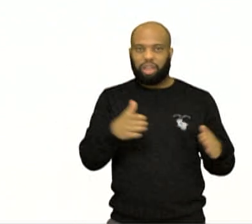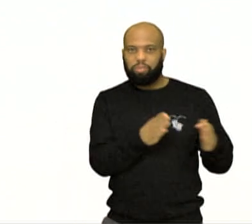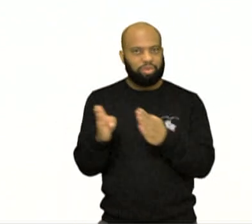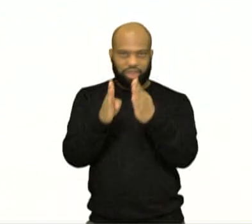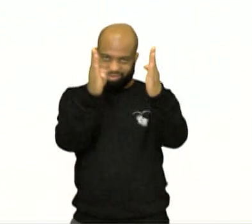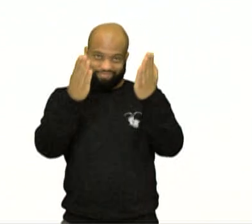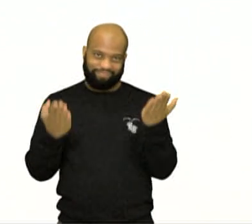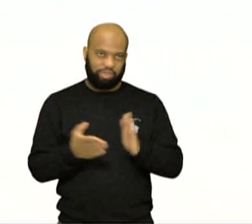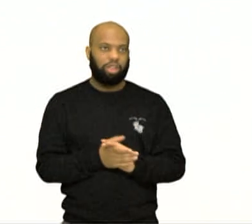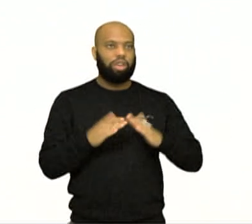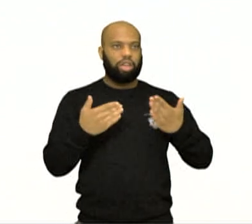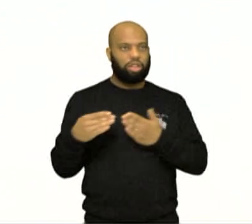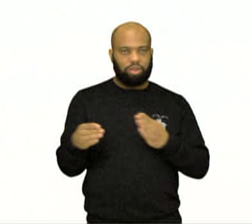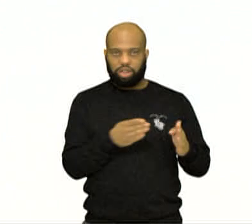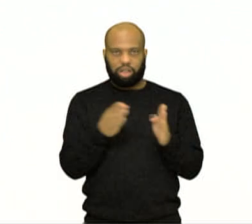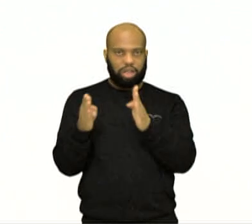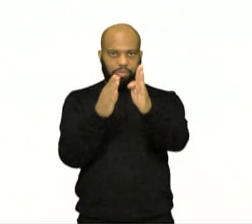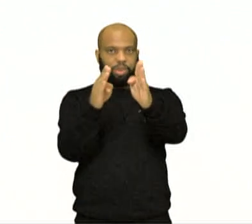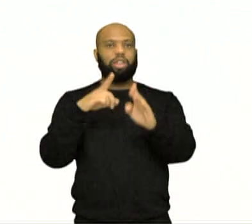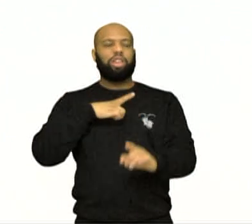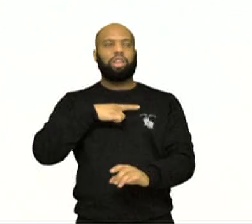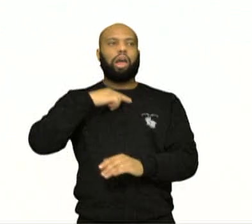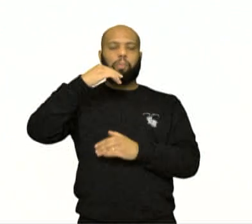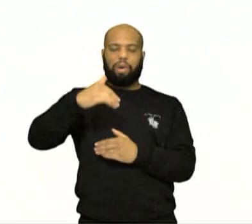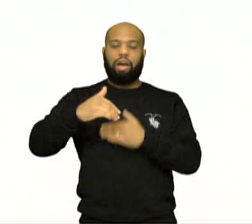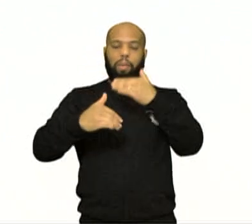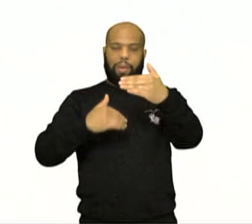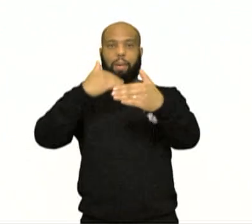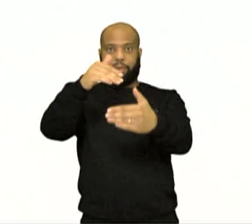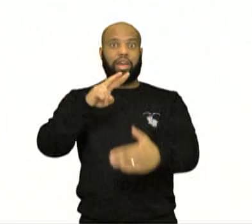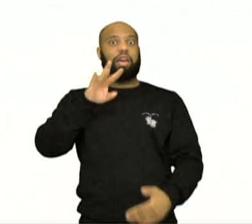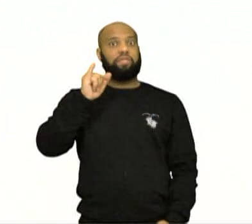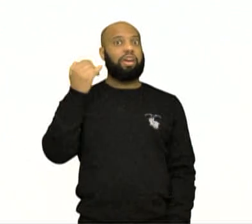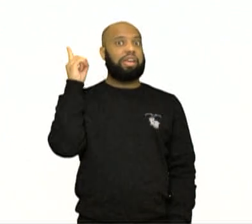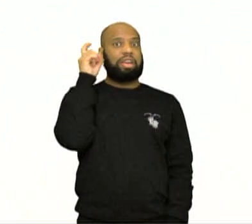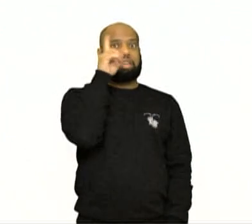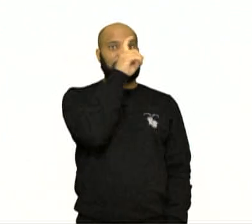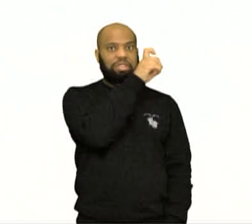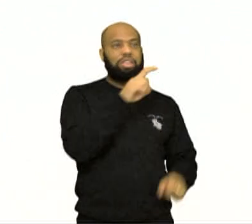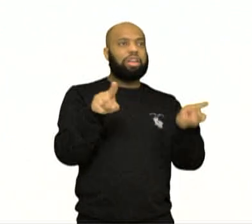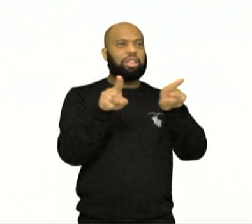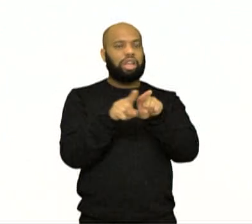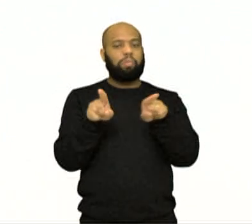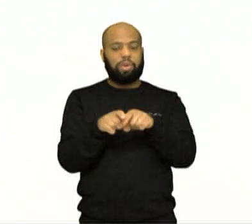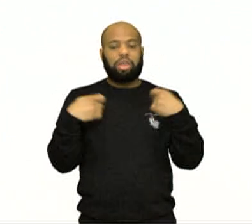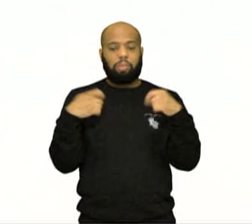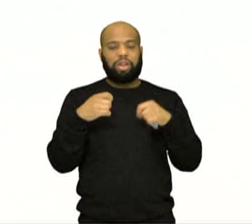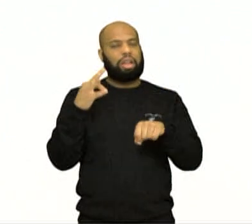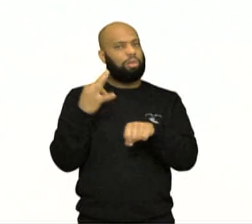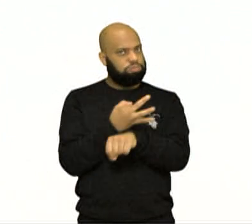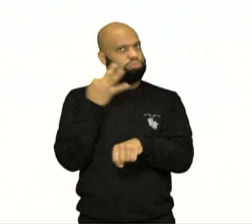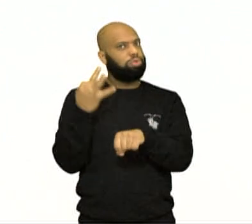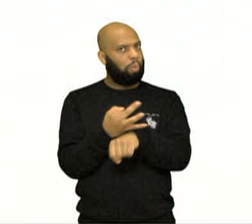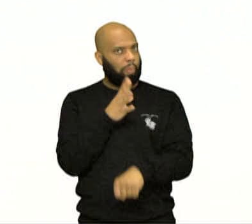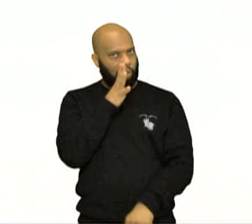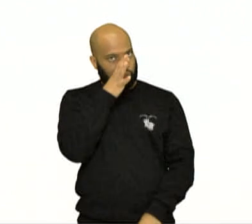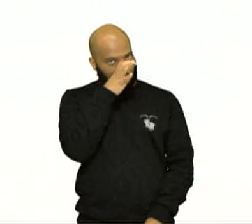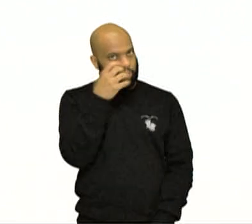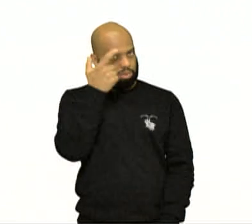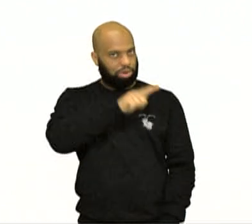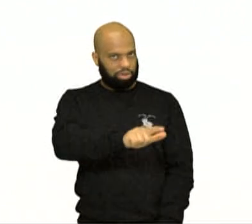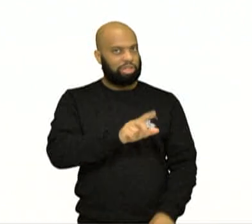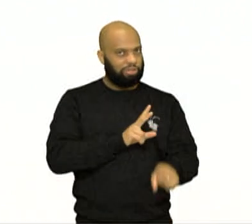certo? O percurso fica gradualmente mais difícil e exige muita resistência do atleta. Ou